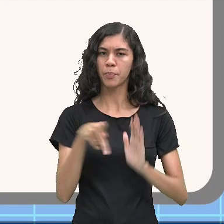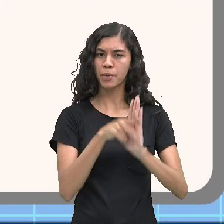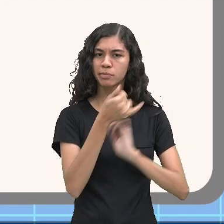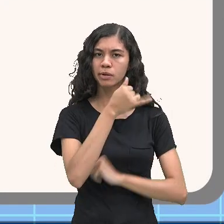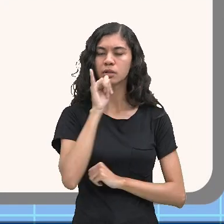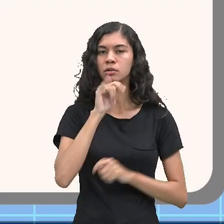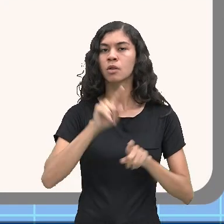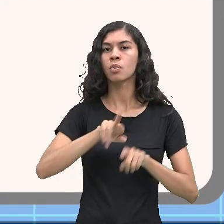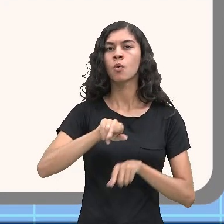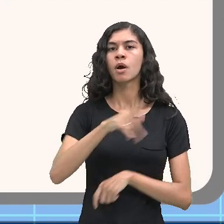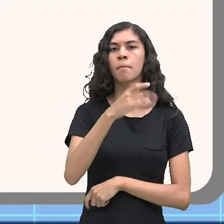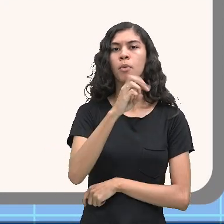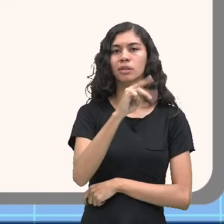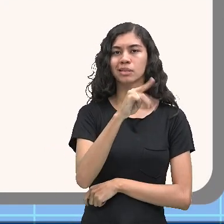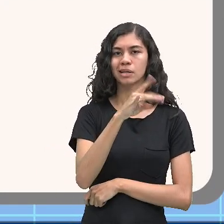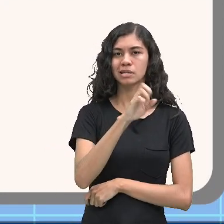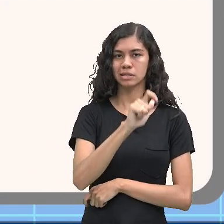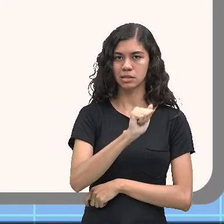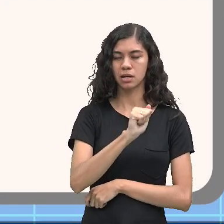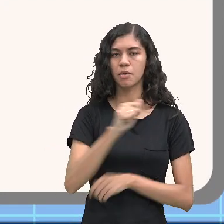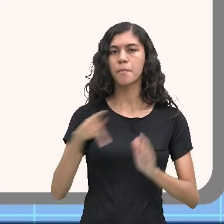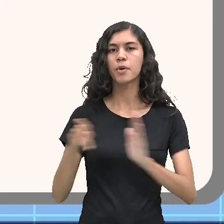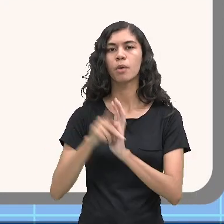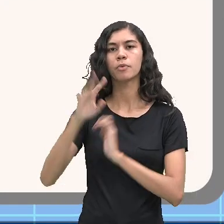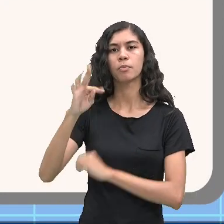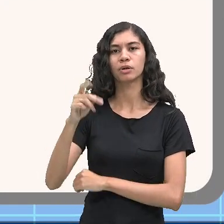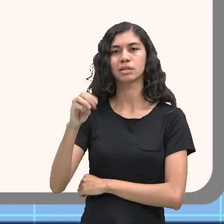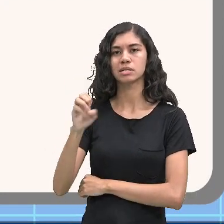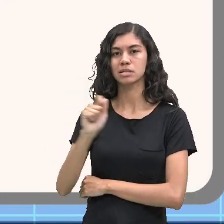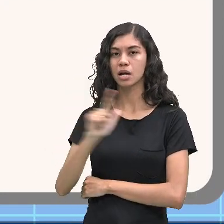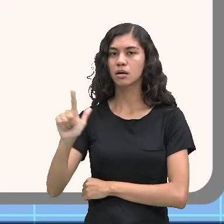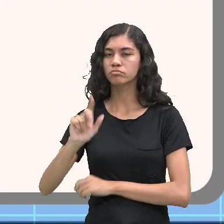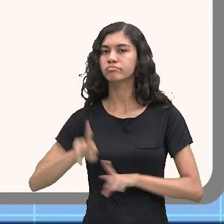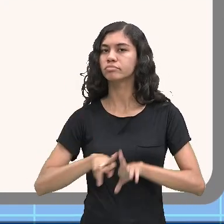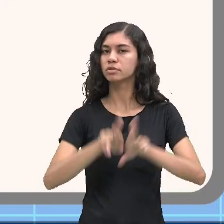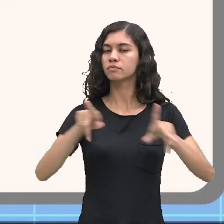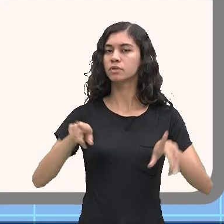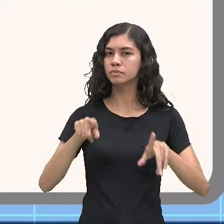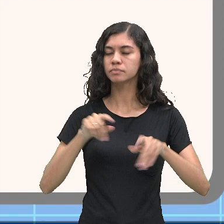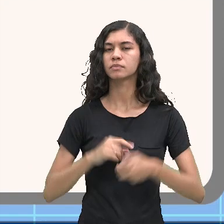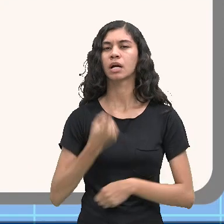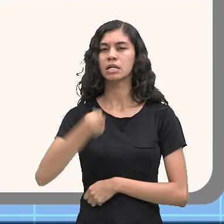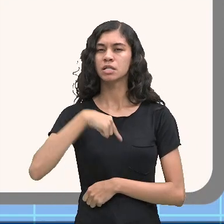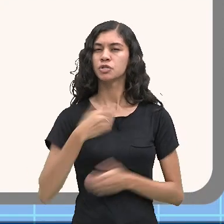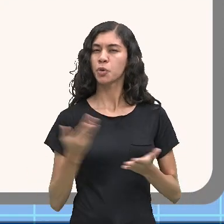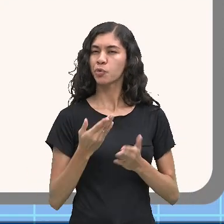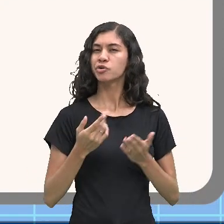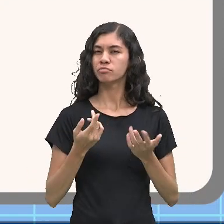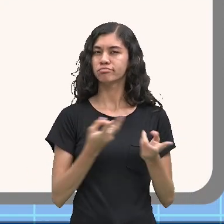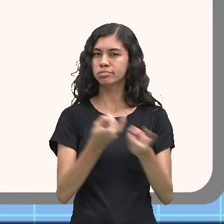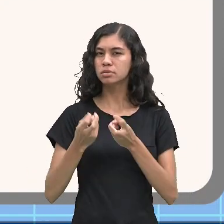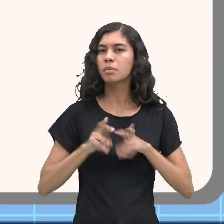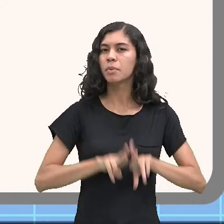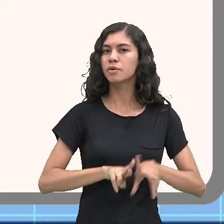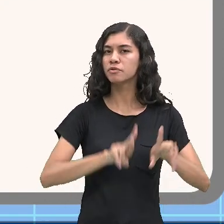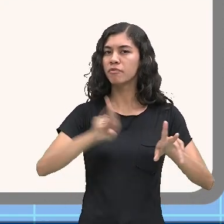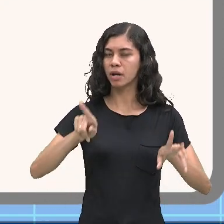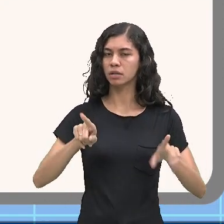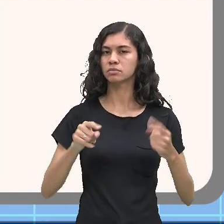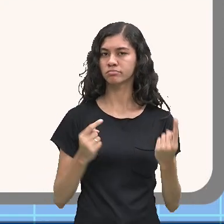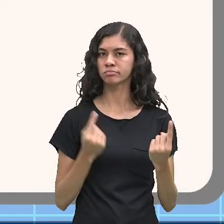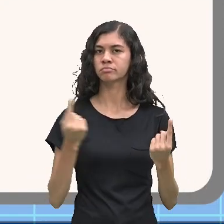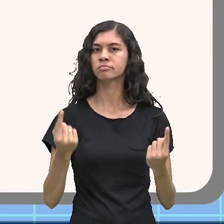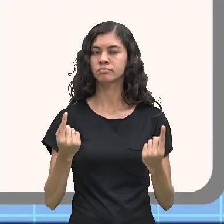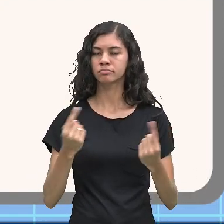elétrico. Por quê? Porque é importante estudar o potencial elétrico? Porque exatamente nós vimos bastante aí as diferenças de potencial. E nessa